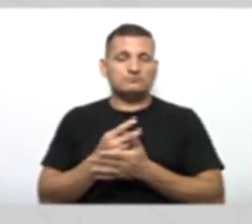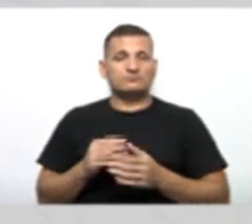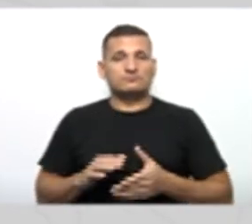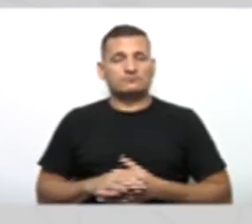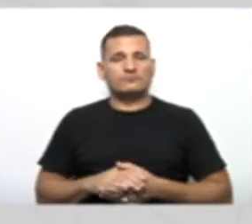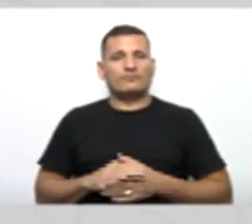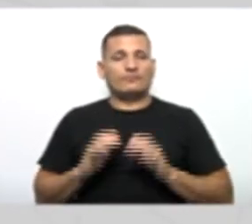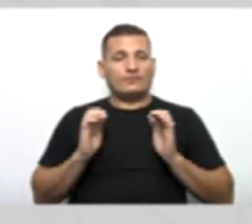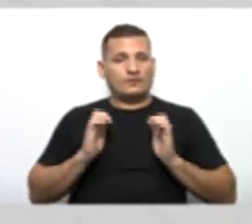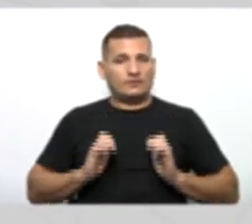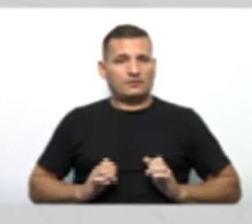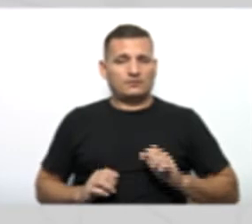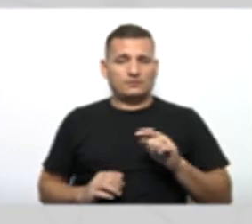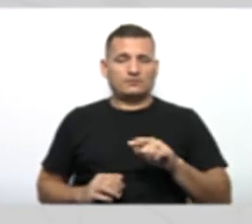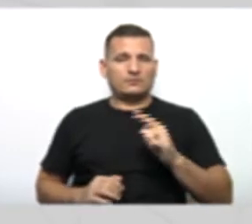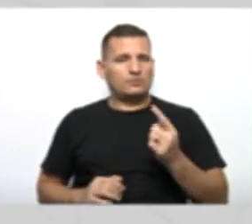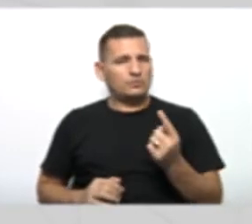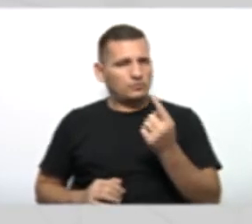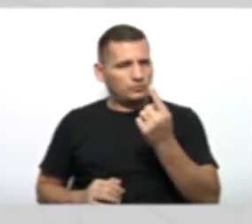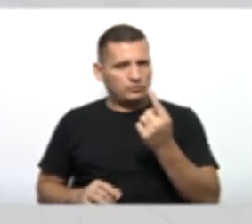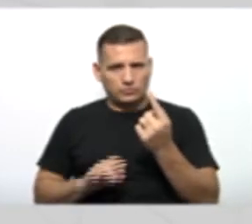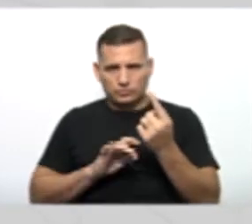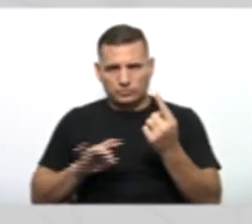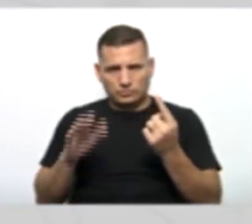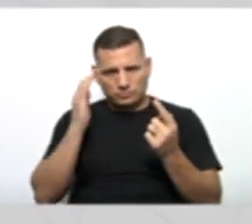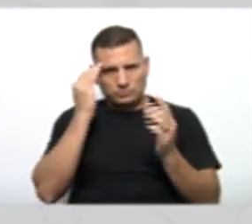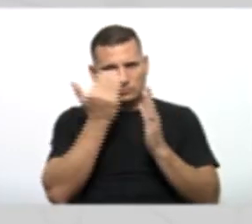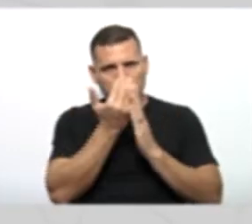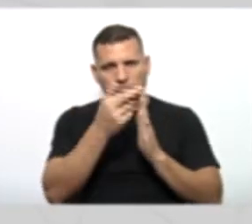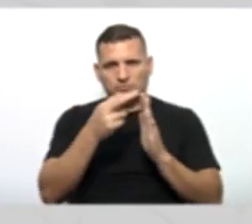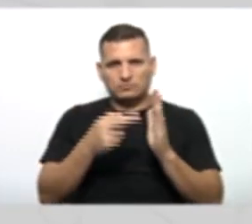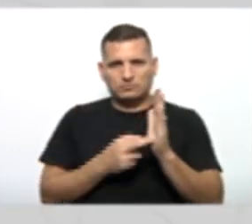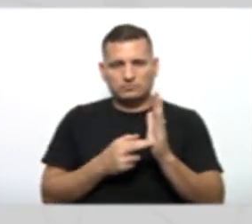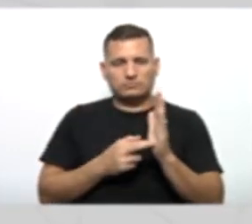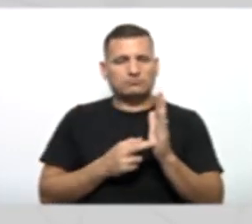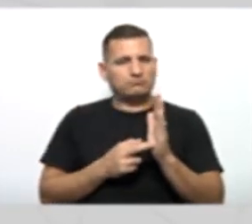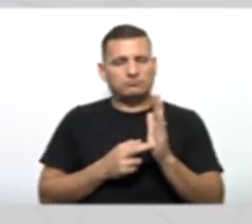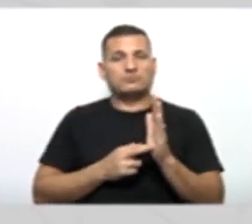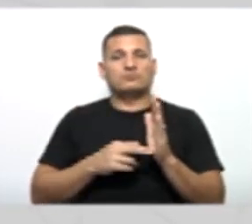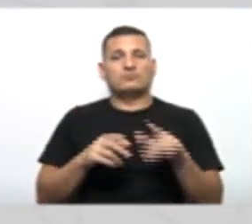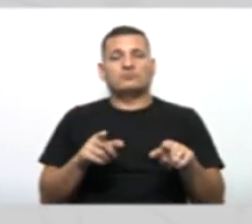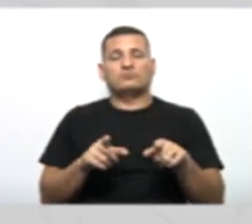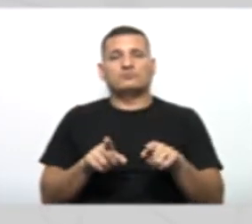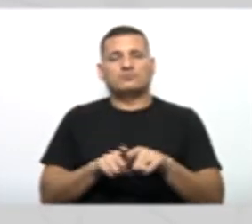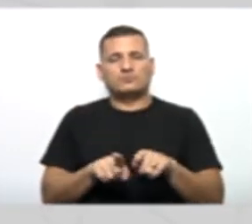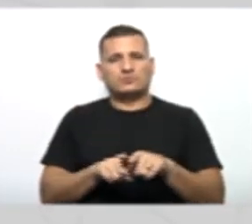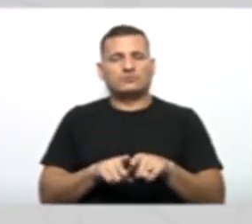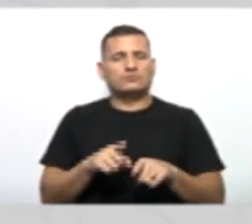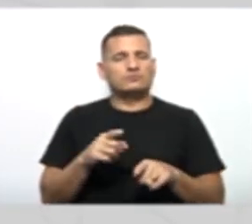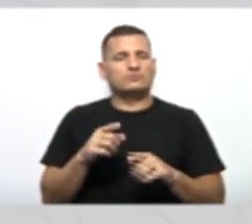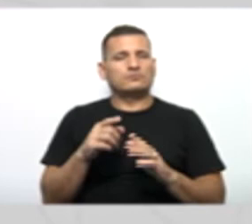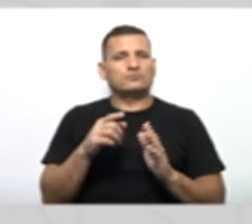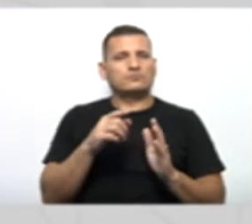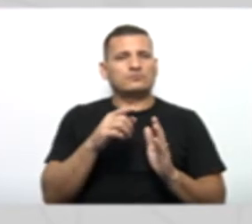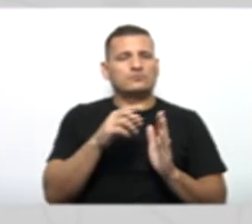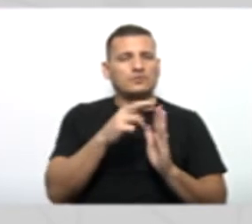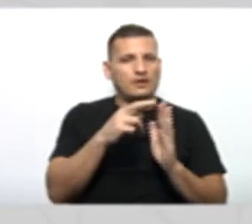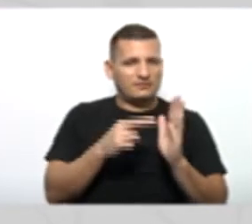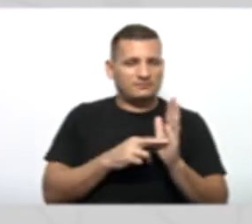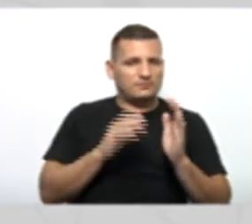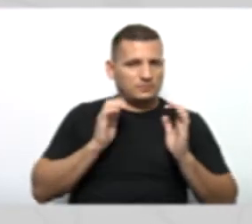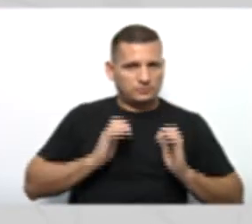ética ele não é um único mecanismo de conduta né é fundamental que além do código de ética